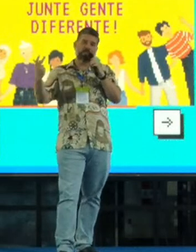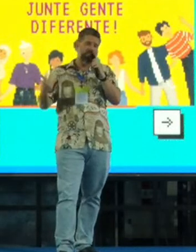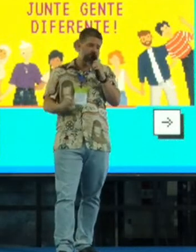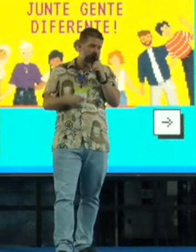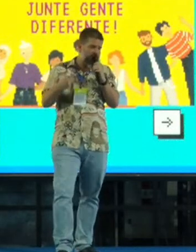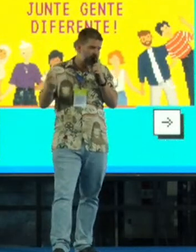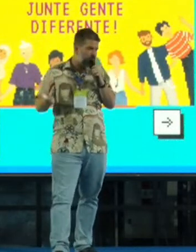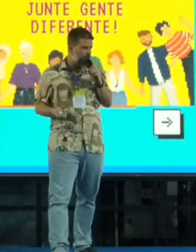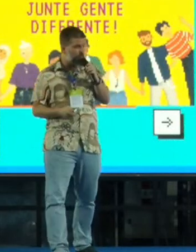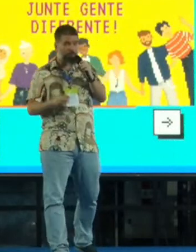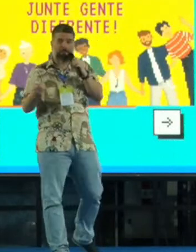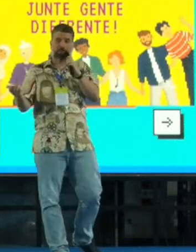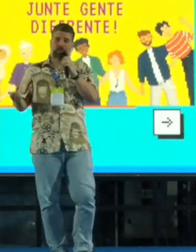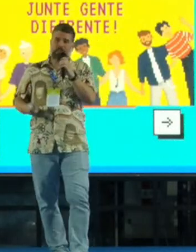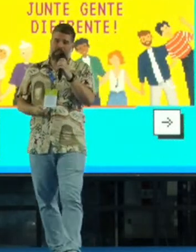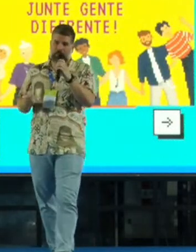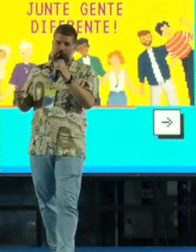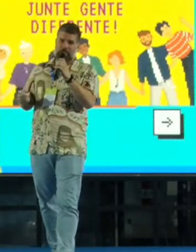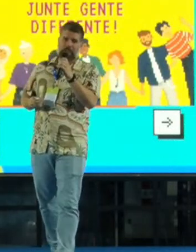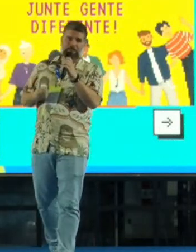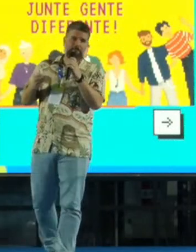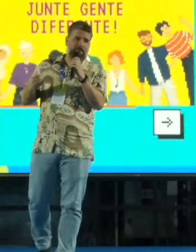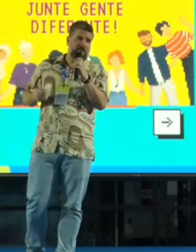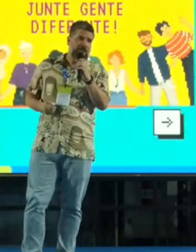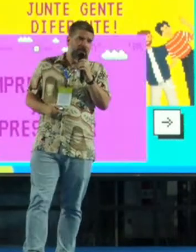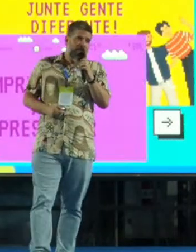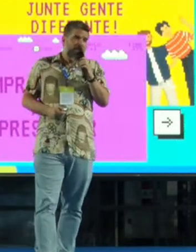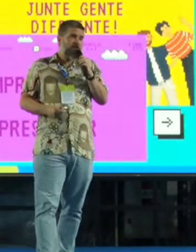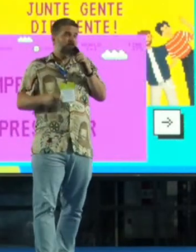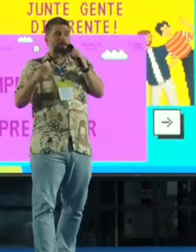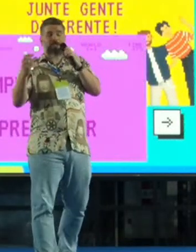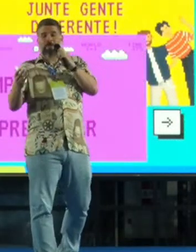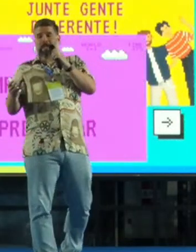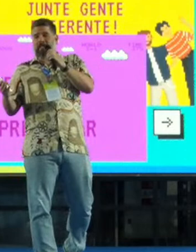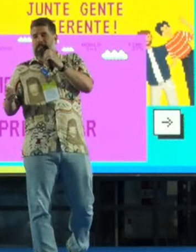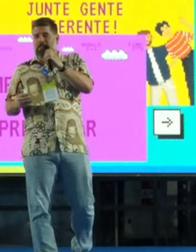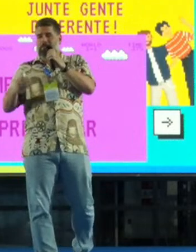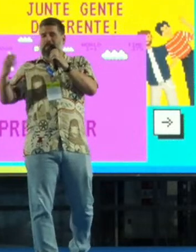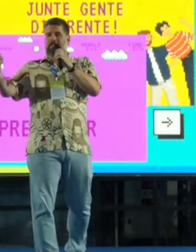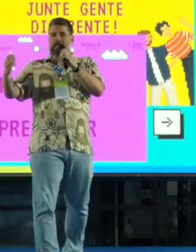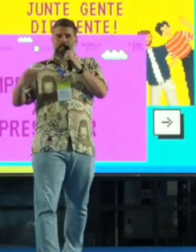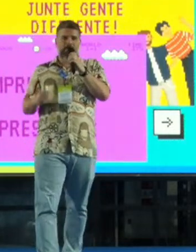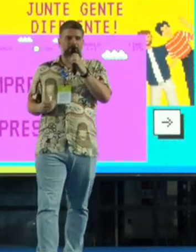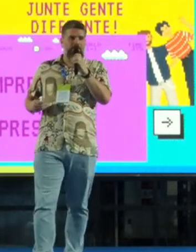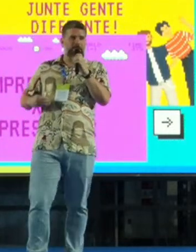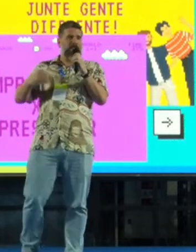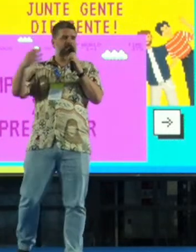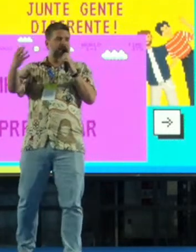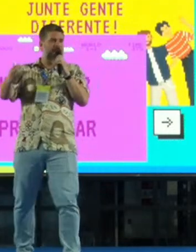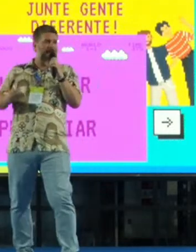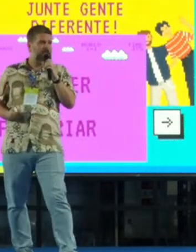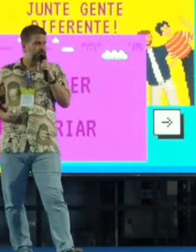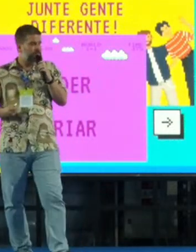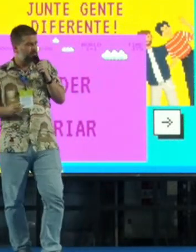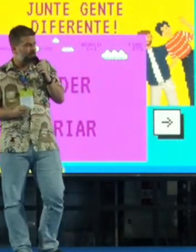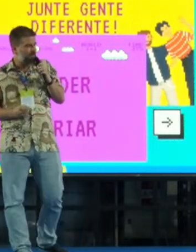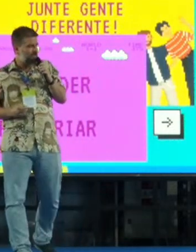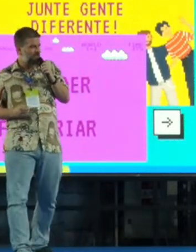e experiências diferentes sobre um problema que você quer resolver. Sobre a diferença entre empreender e